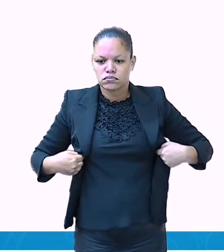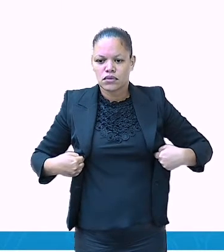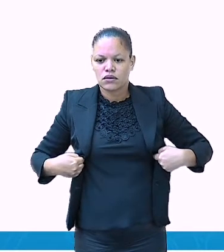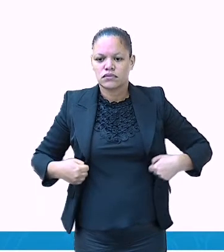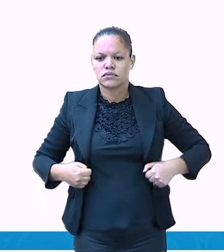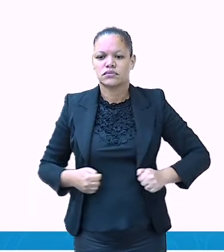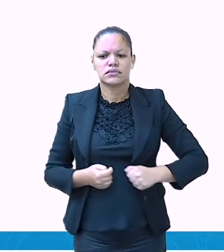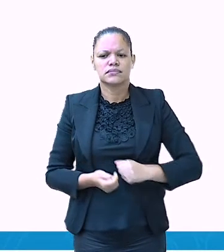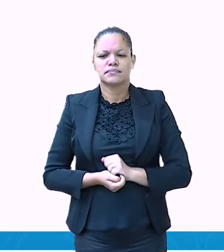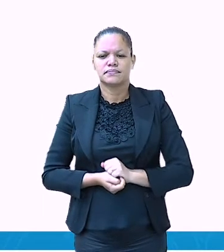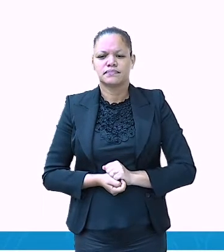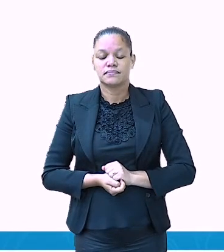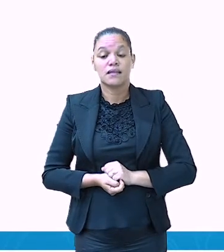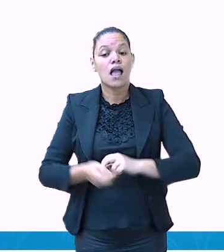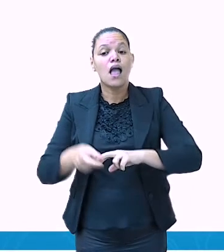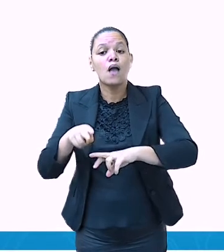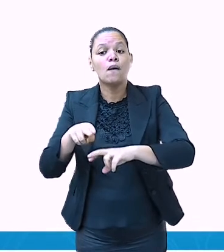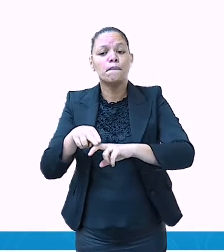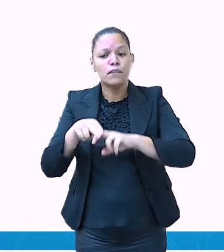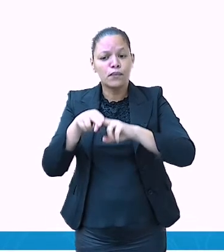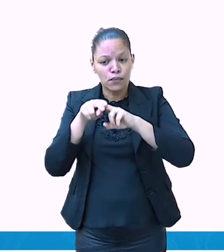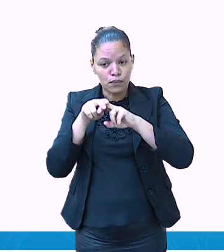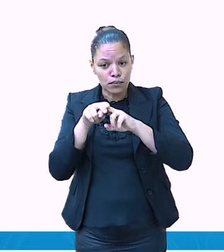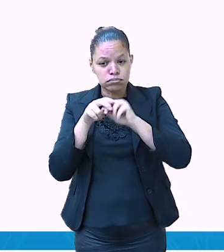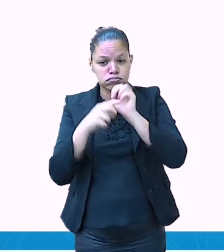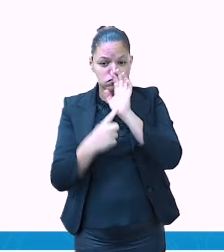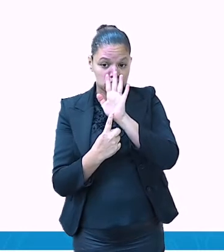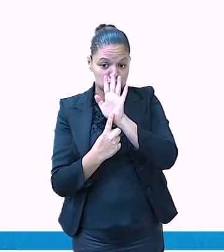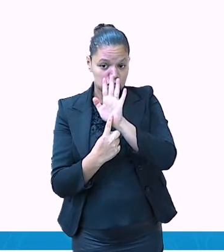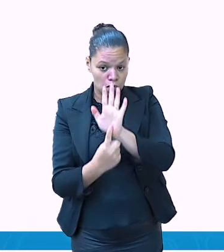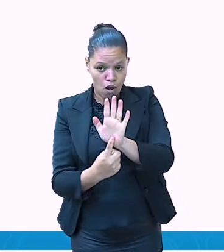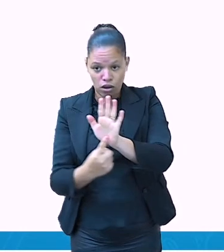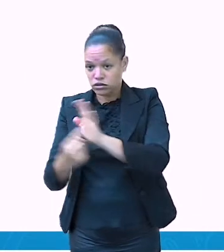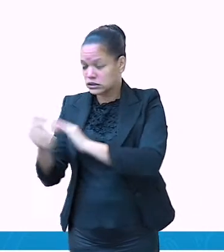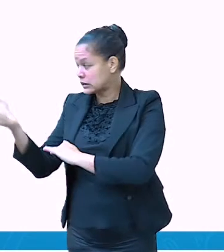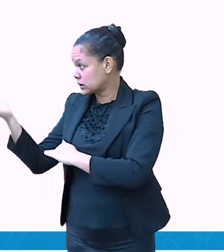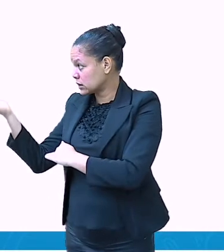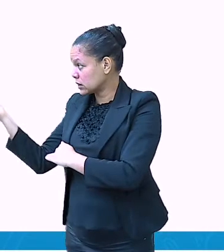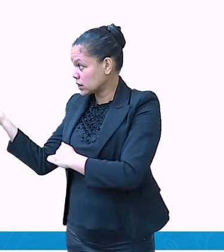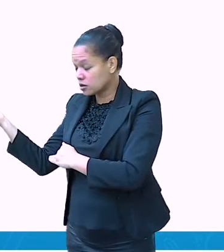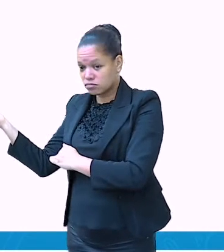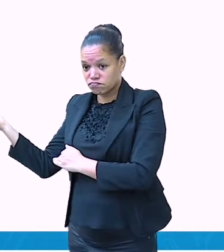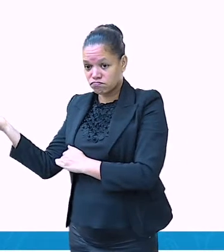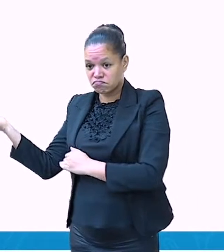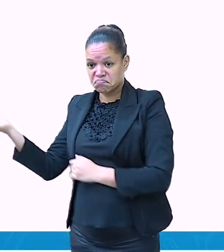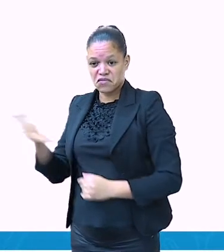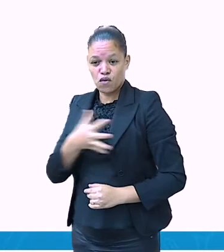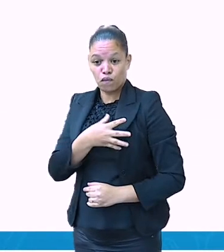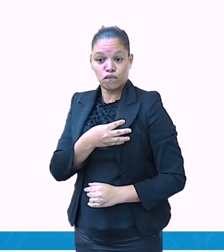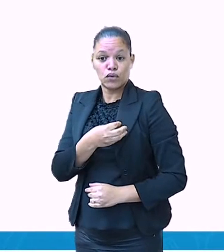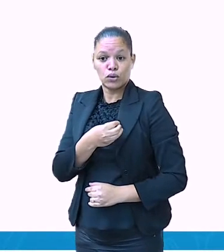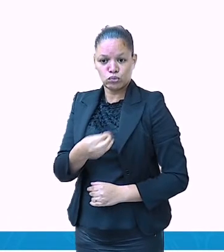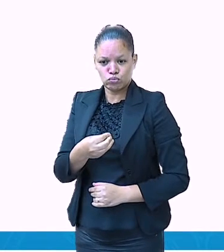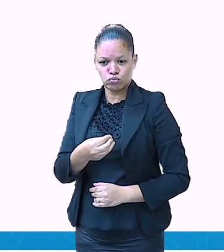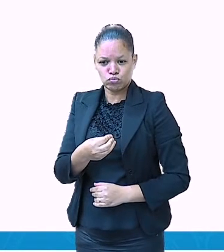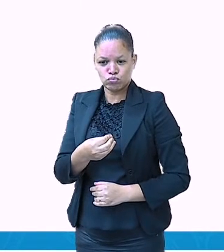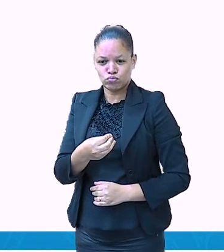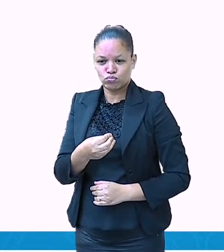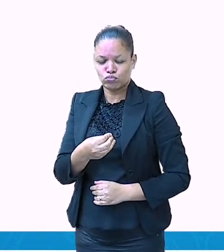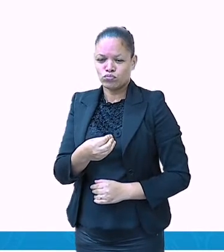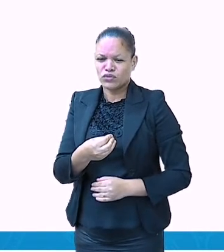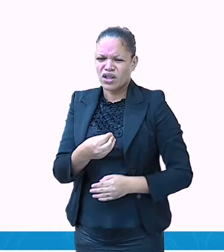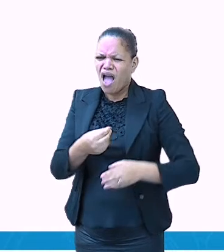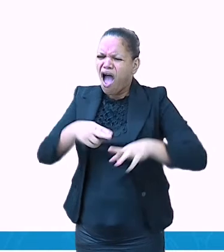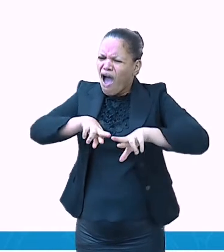Por isso aqui é dito que o filhote é diferente do adulto, porque ele sofre esse